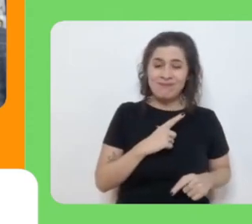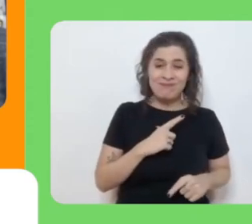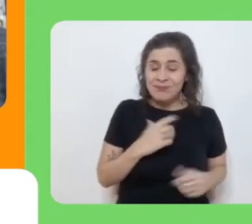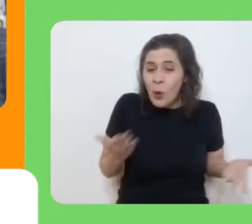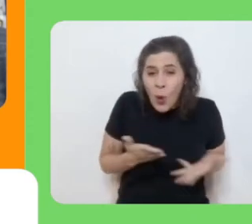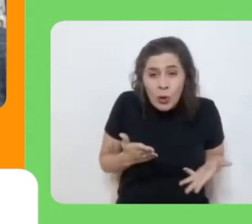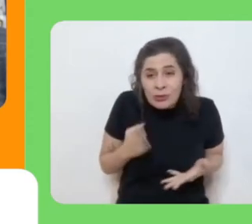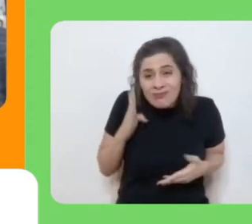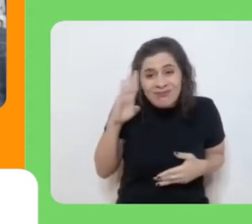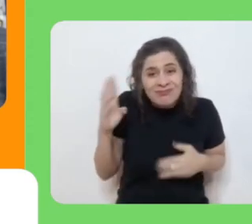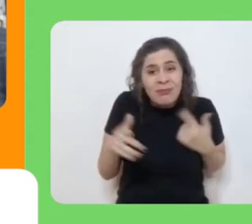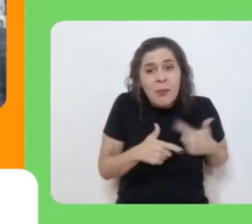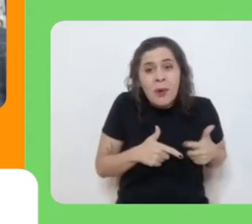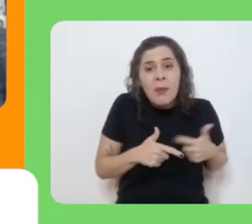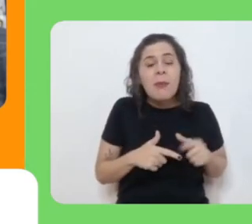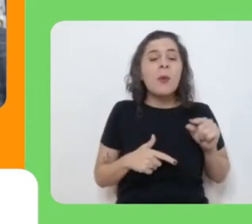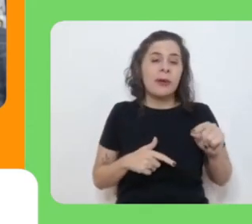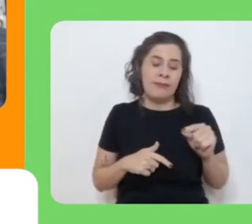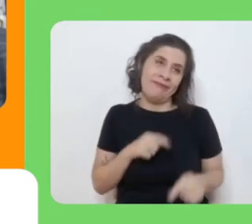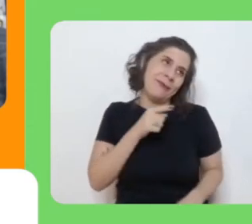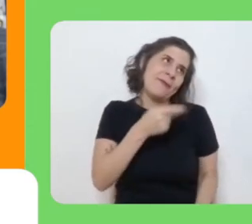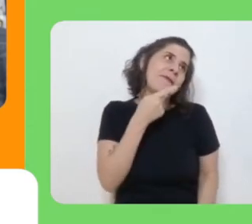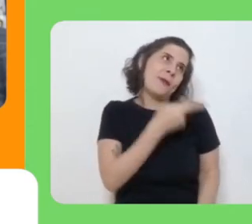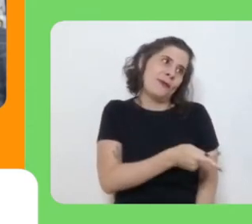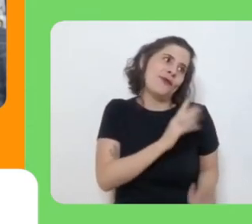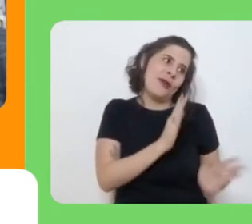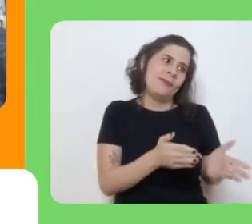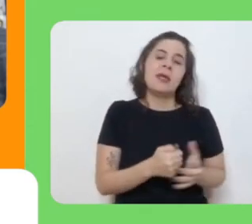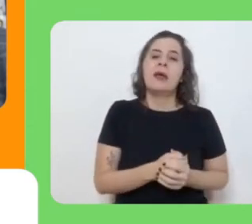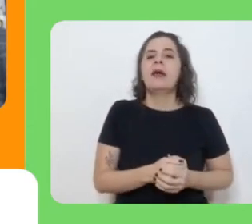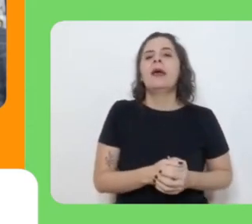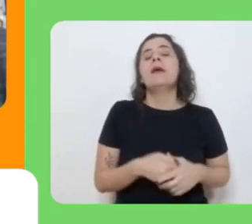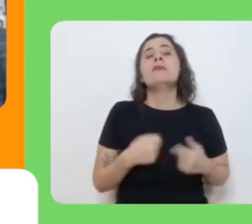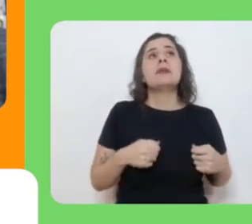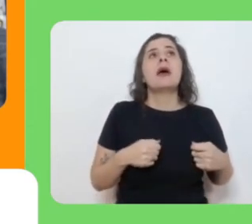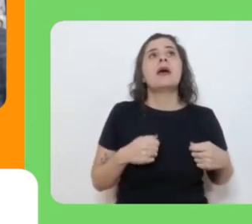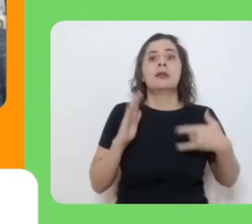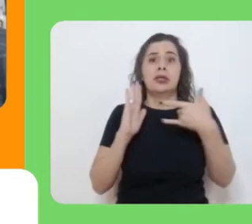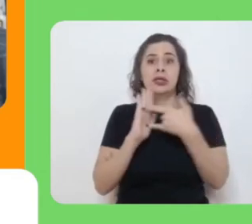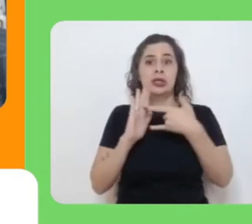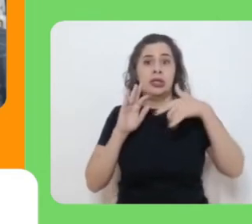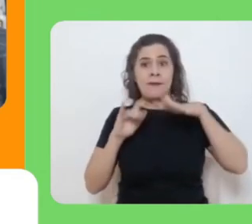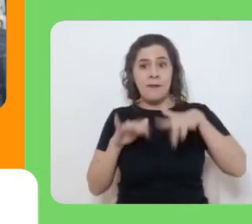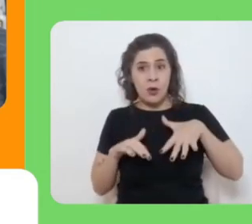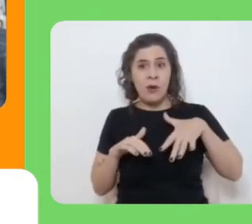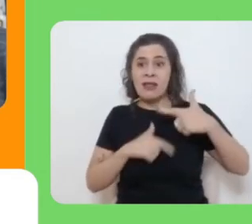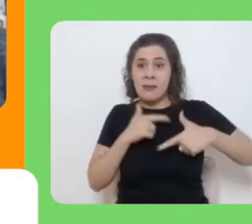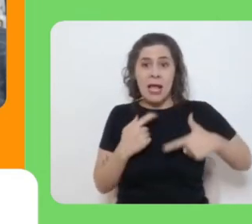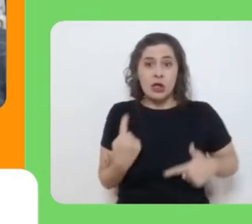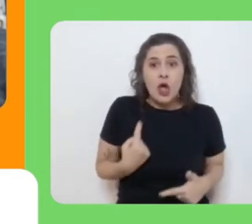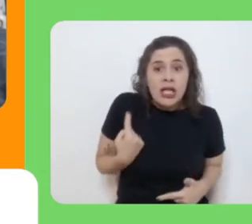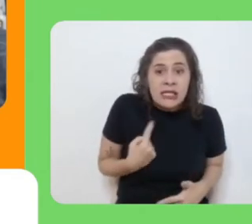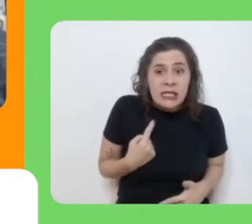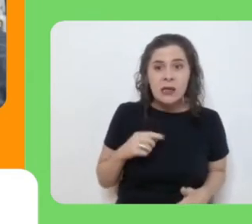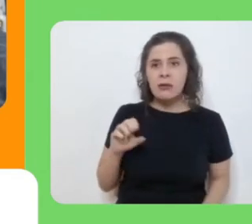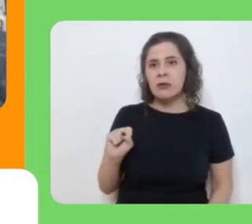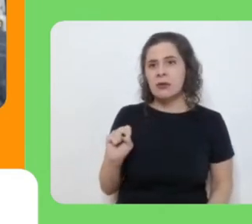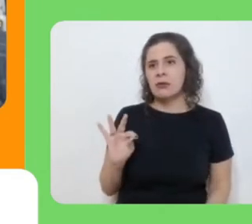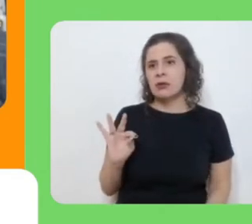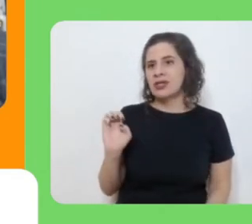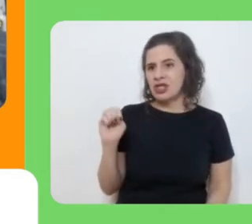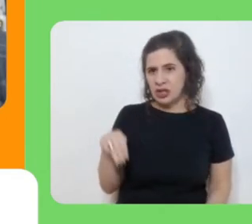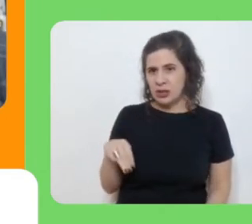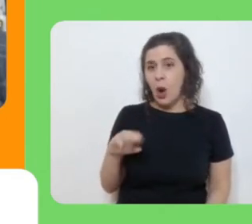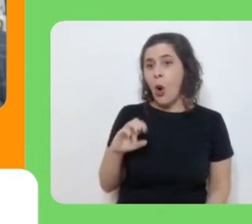exemplo, é que foi justamente o que você acabou de falar. A Erika tem que formar desenvolvedores que vão trabalhar sozinhos na Steam, ou o cara tem que se